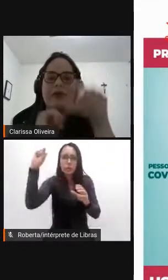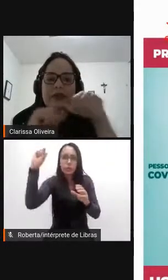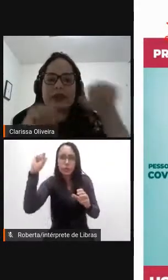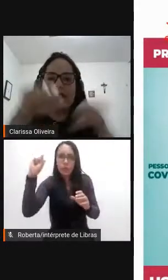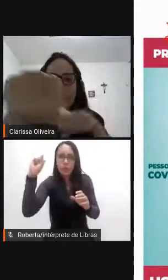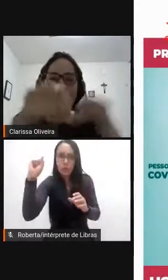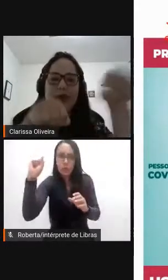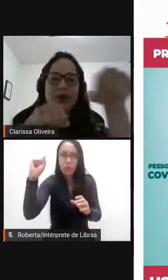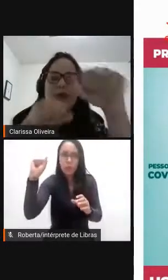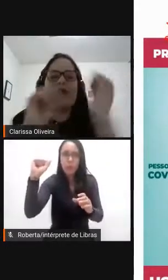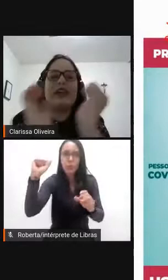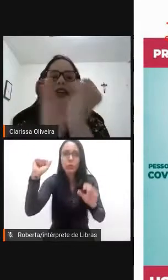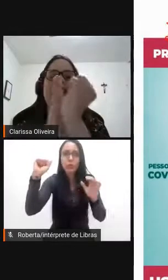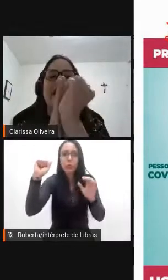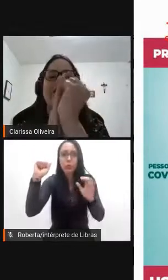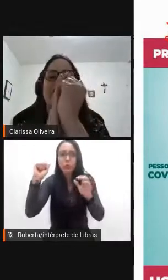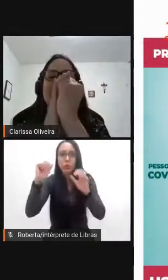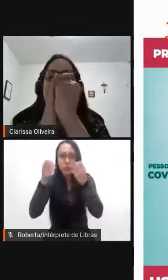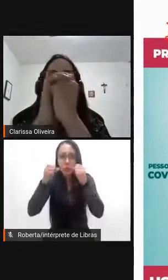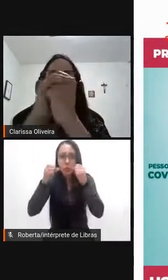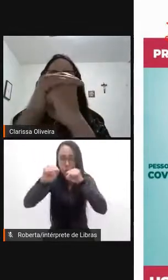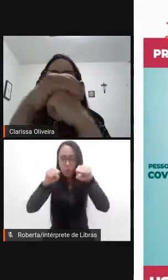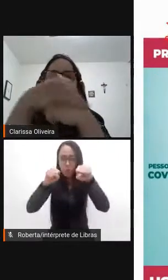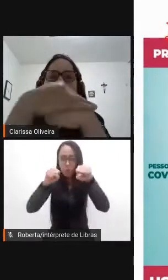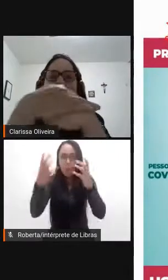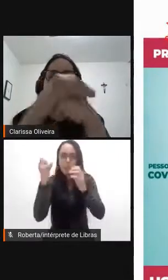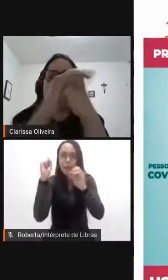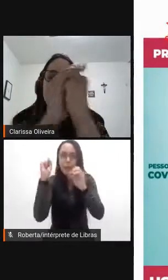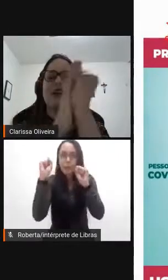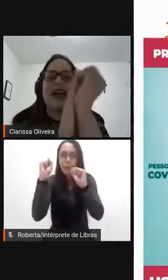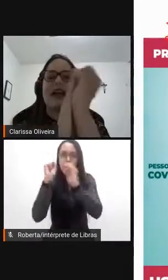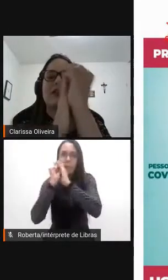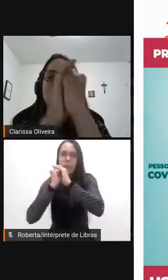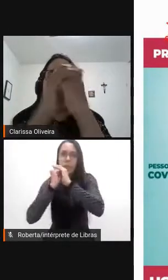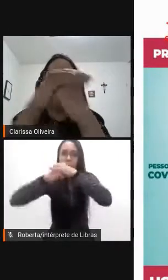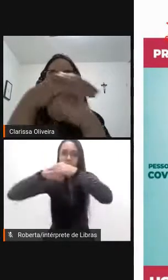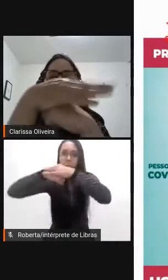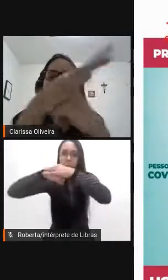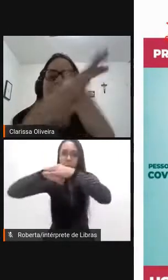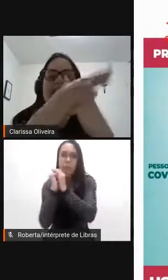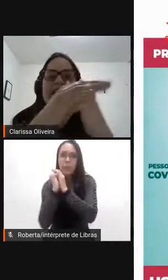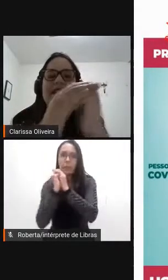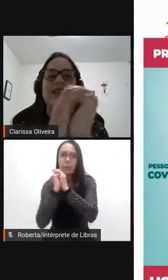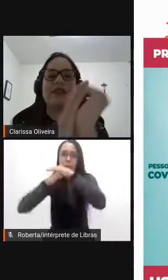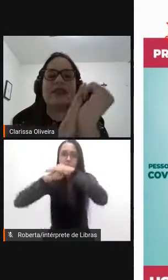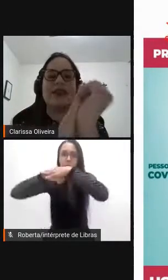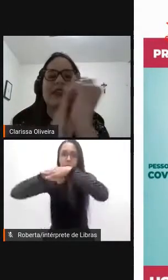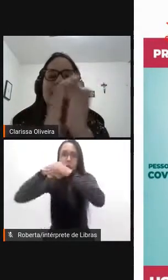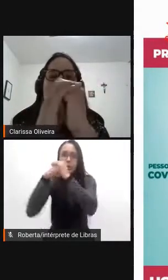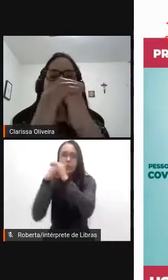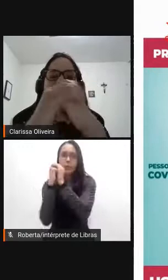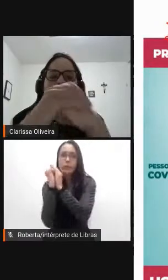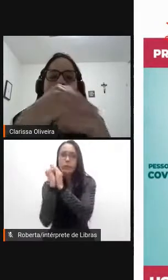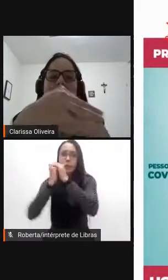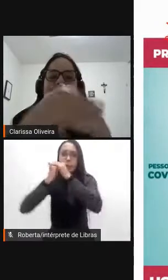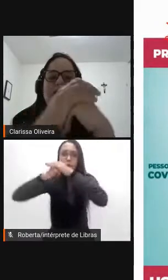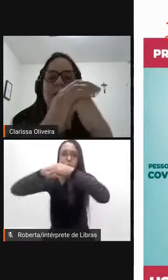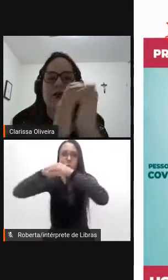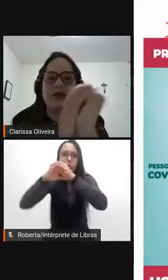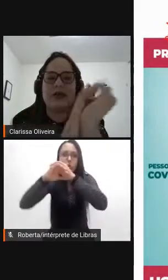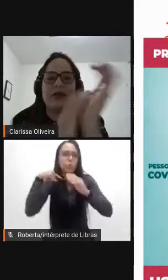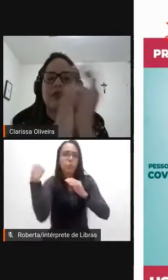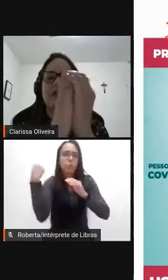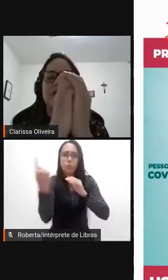punho, de dar um soco, e aí você vai esfregando a sua mão, higienizando toda essa articulação